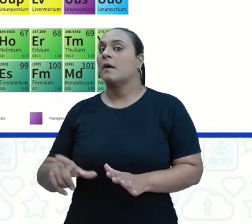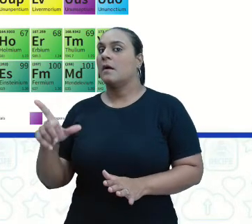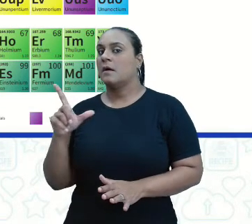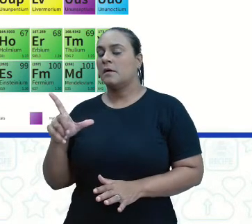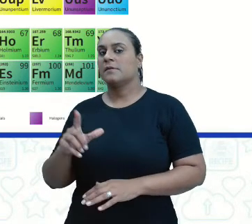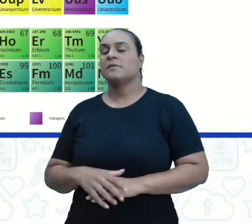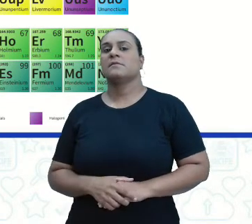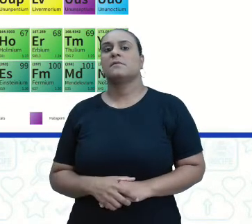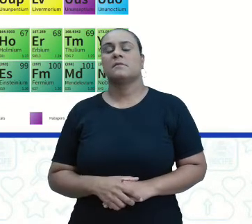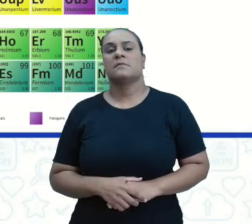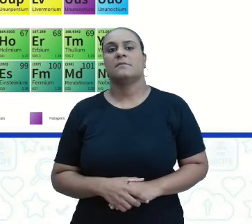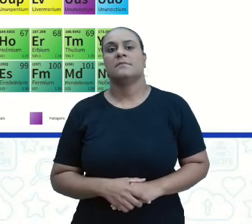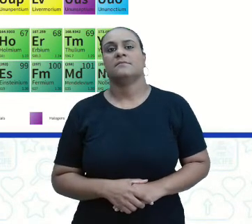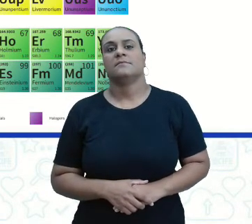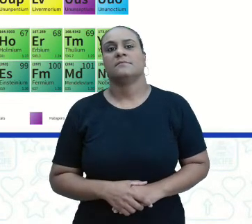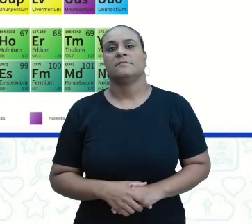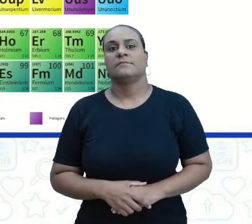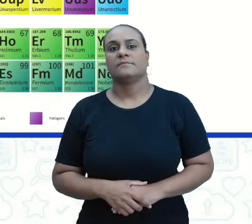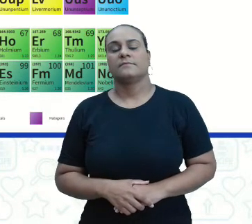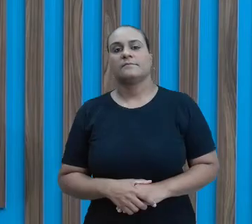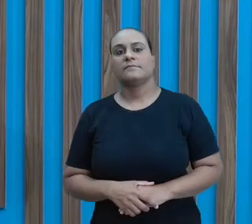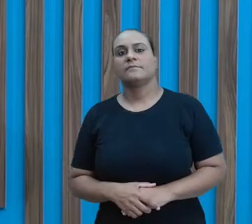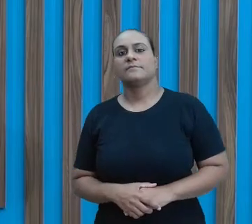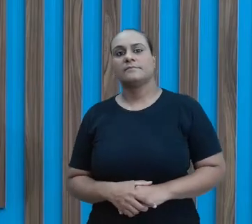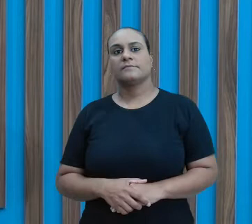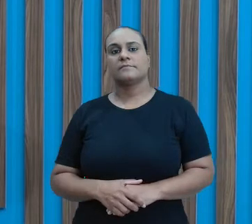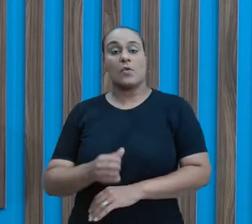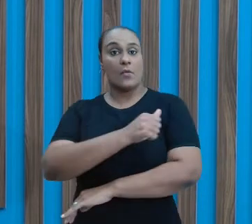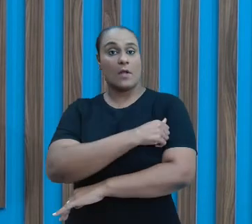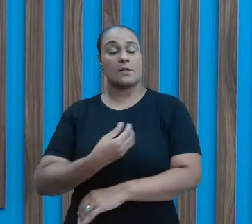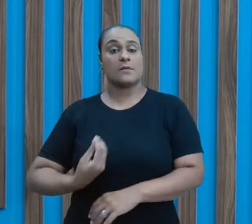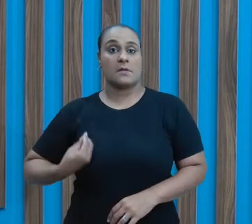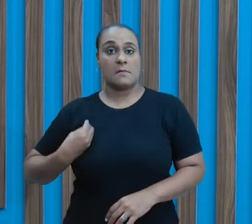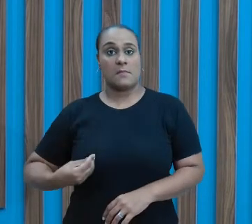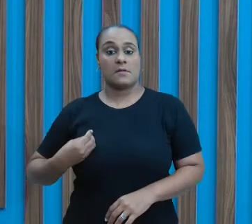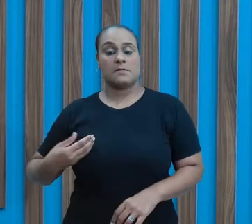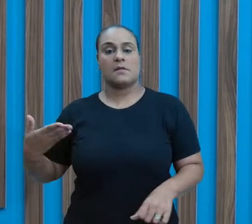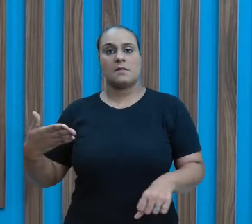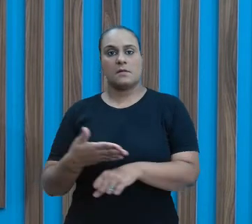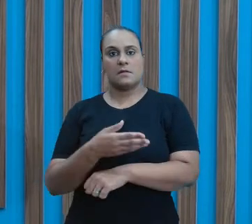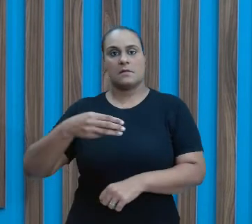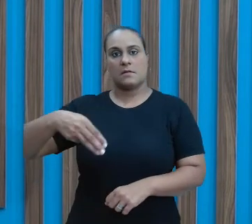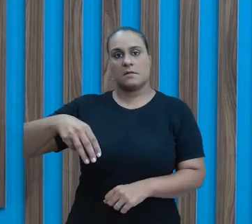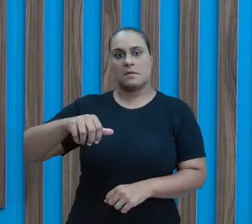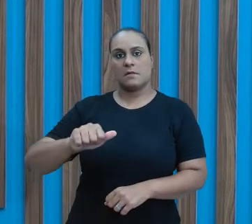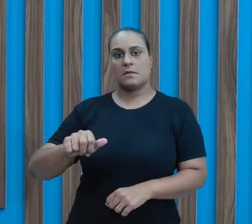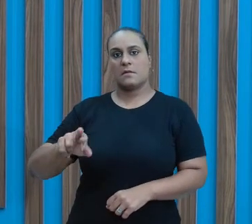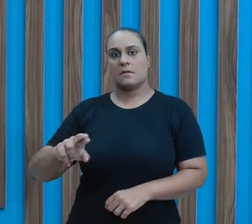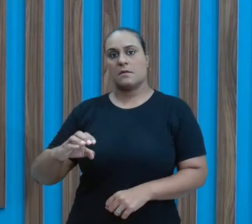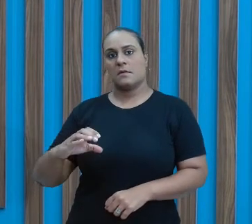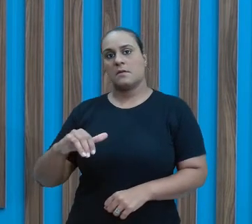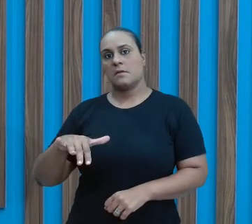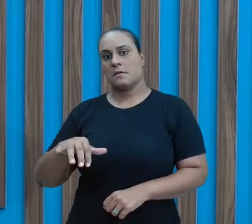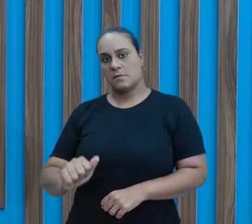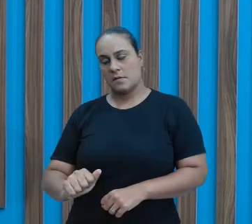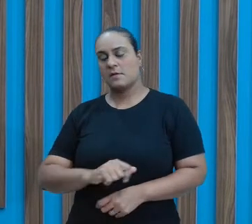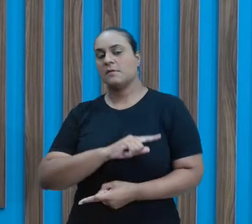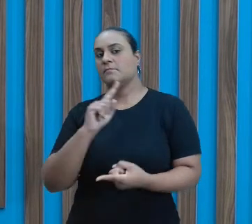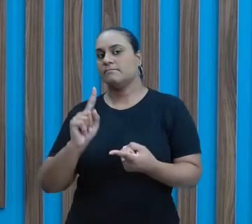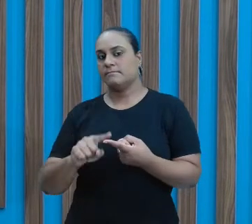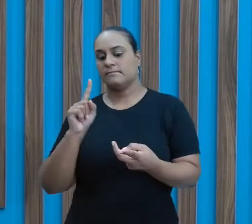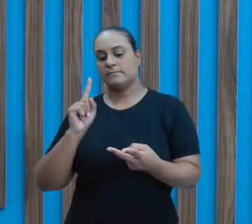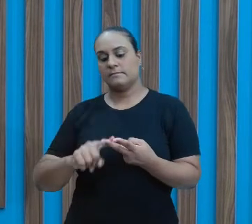gostaria de colocar aqui, né, quem está presente aqui interagindo conosco, Opa! Marcélia, Luiz, da Escola